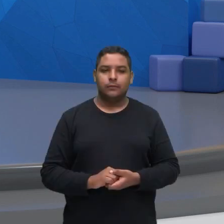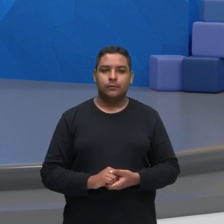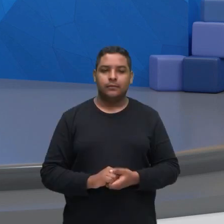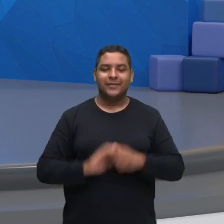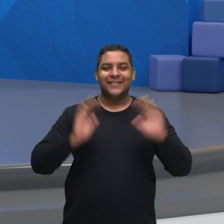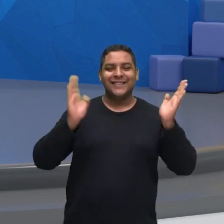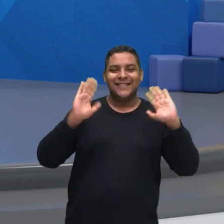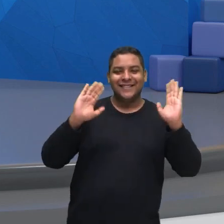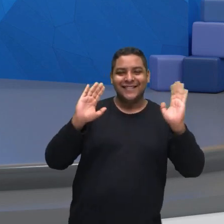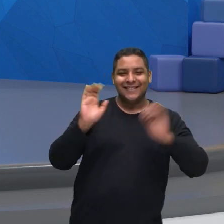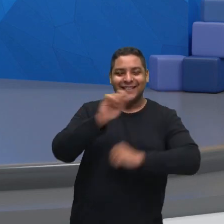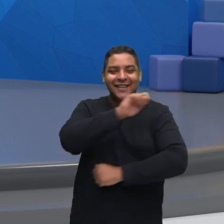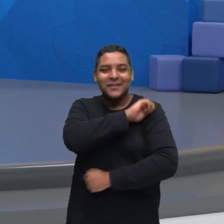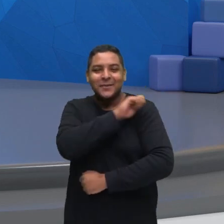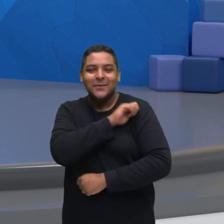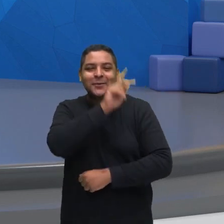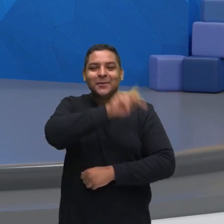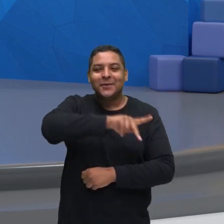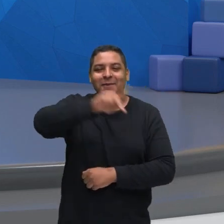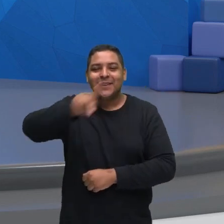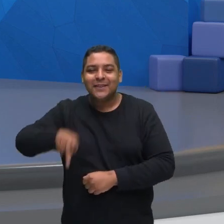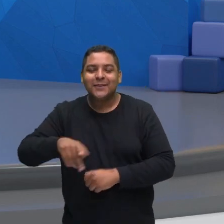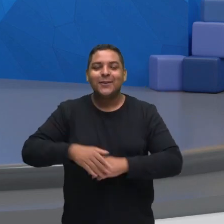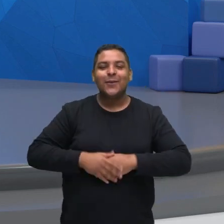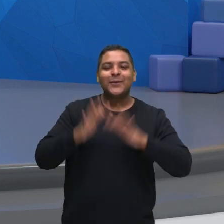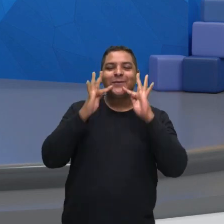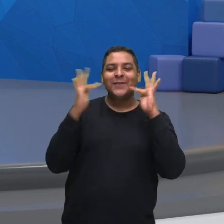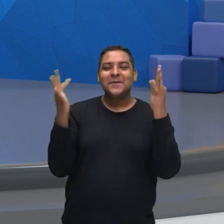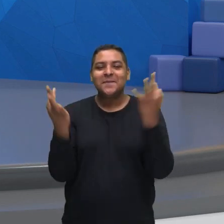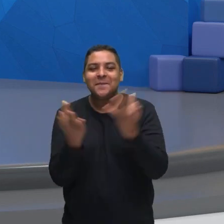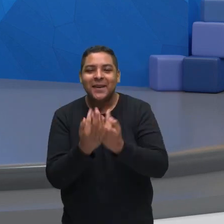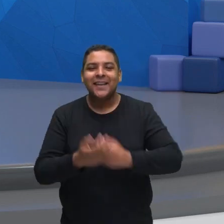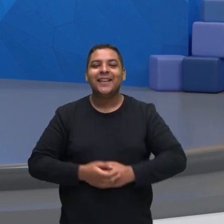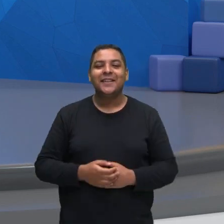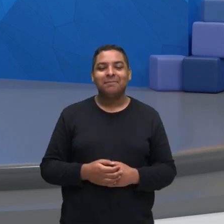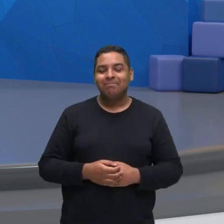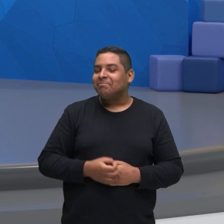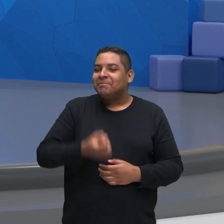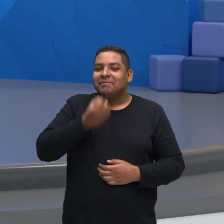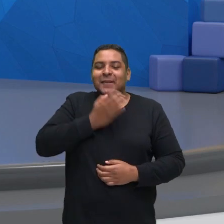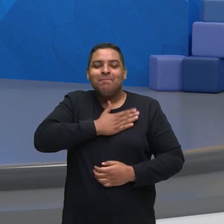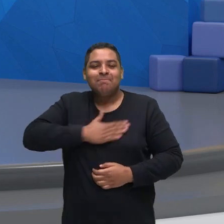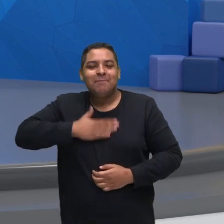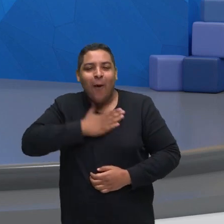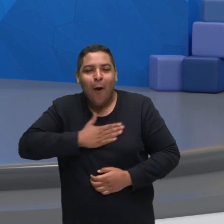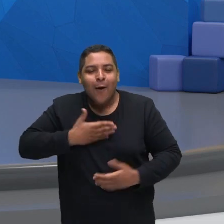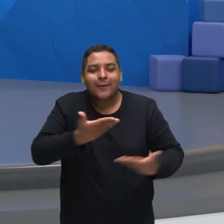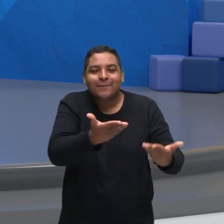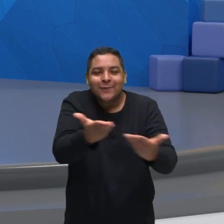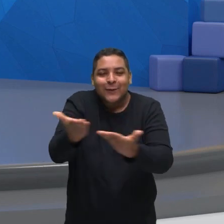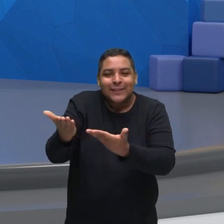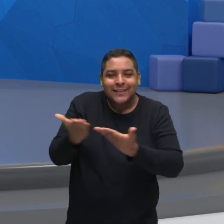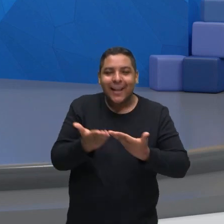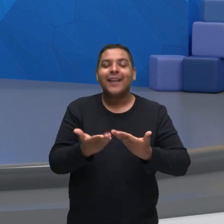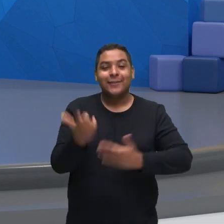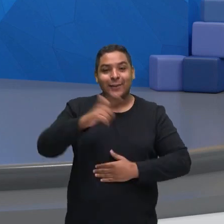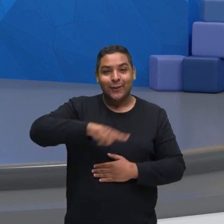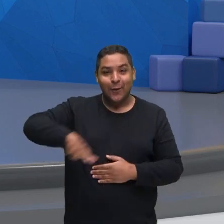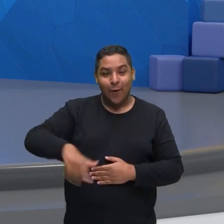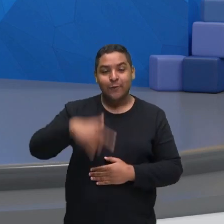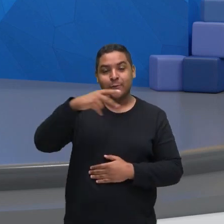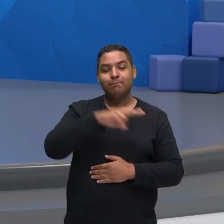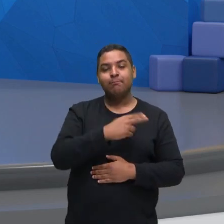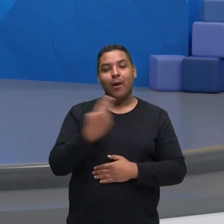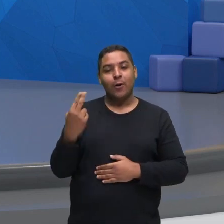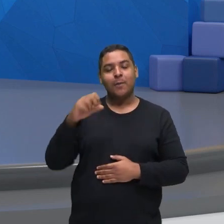Olá, alunos! Olá, professores! Olá, família! Muito bom estar aqui com vocês novamente. Eu me chamo Sabrina